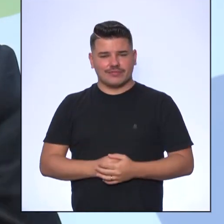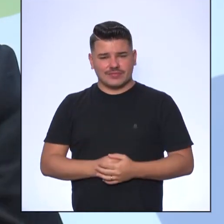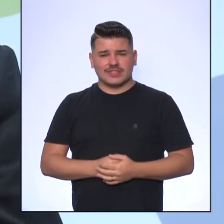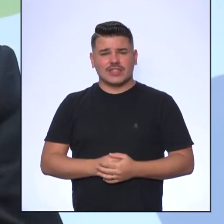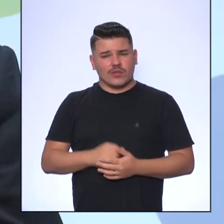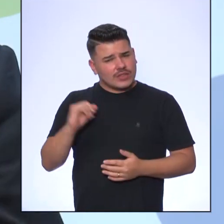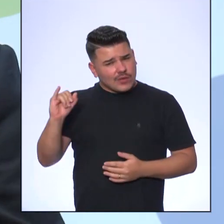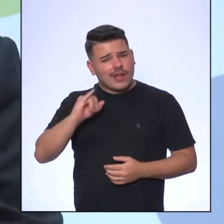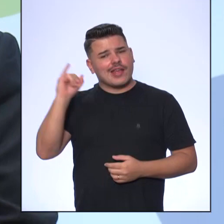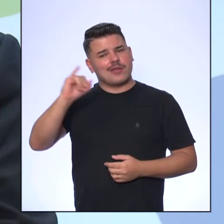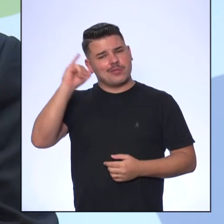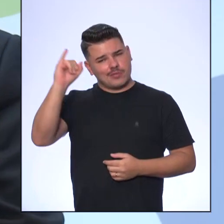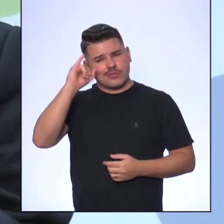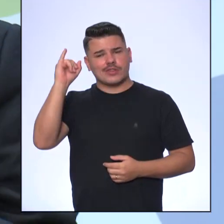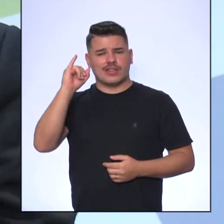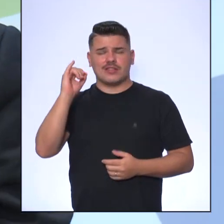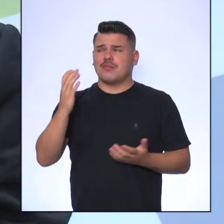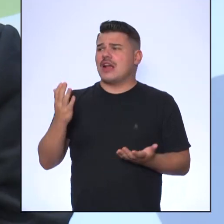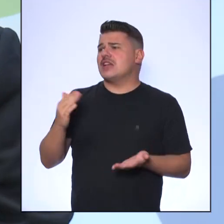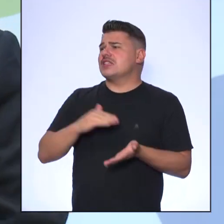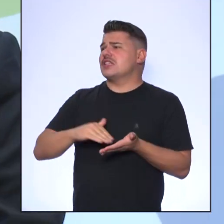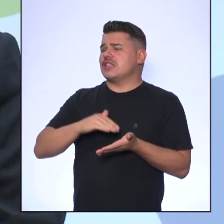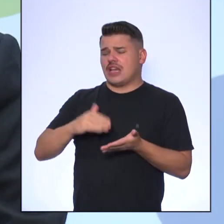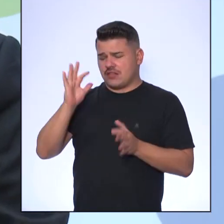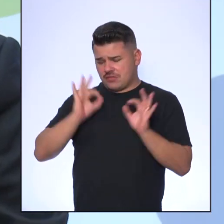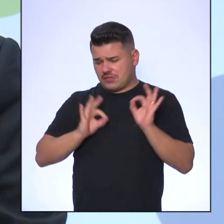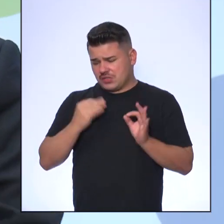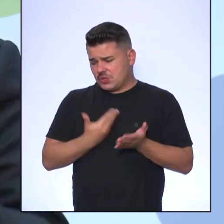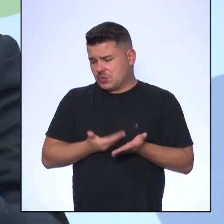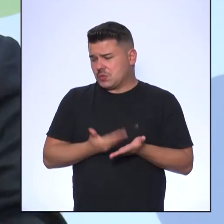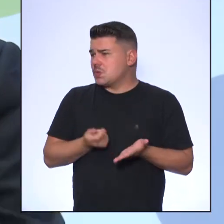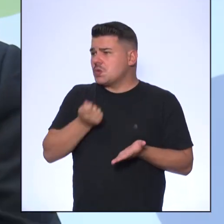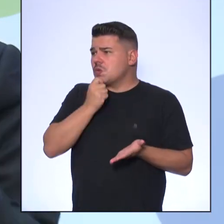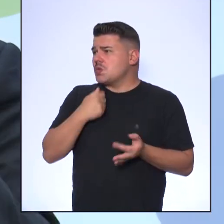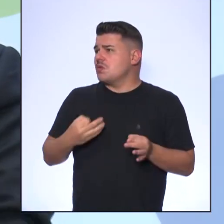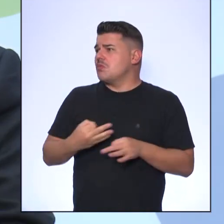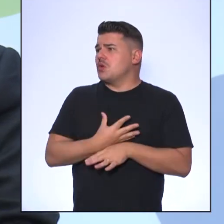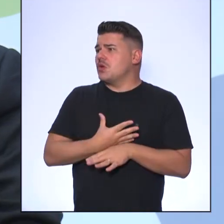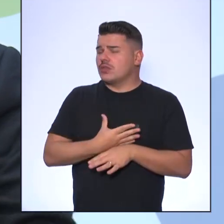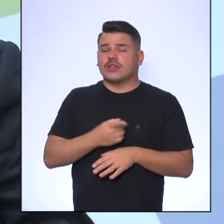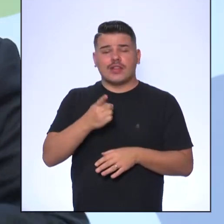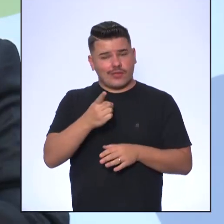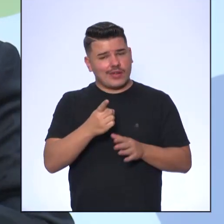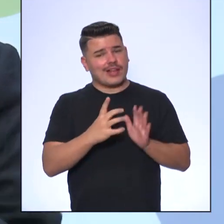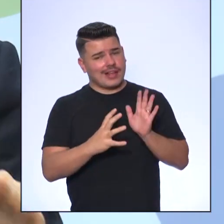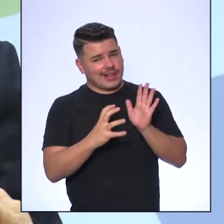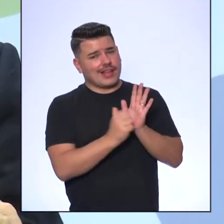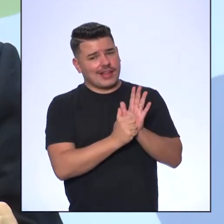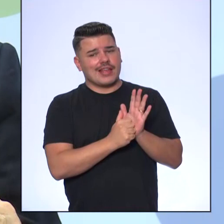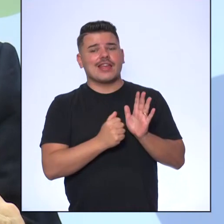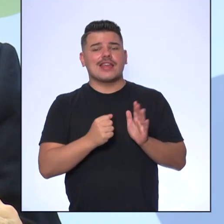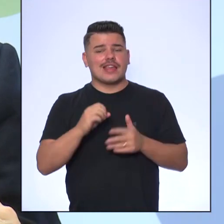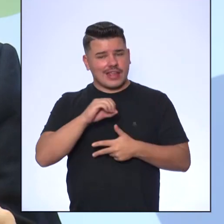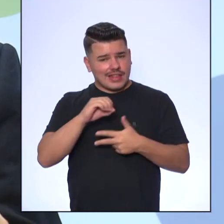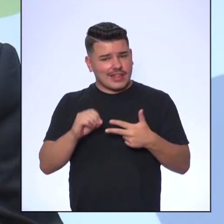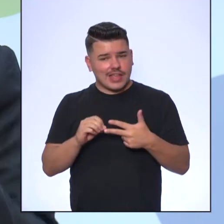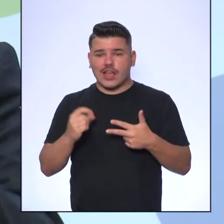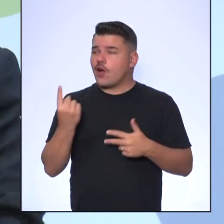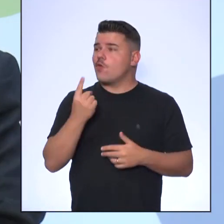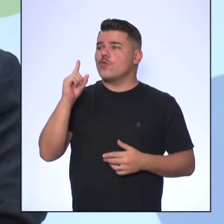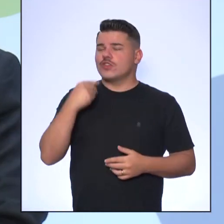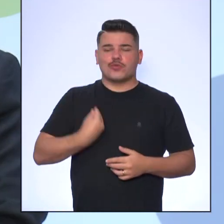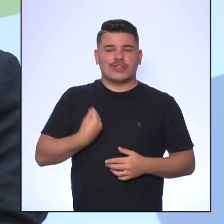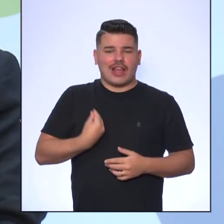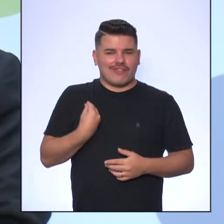super importante. Mas, secretário, se eu não estiver preparado, ok, você vai usar este Enem, inclusive, para se preparar, porque não é a sua última chance na vida,